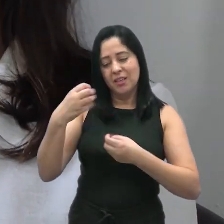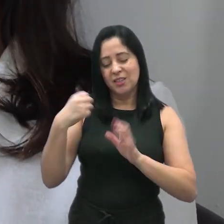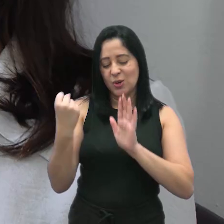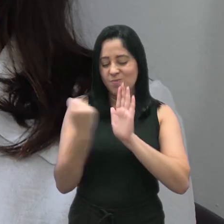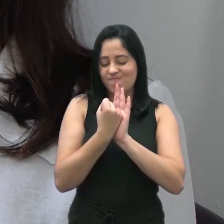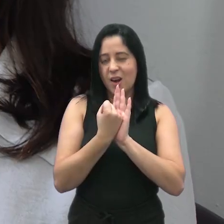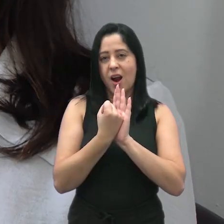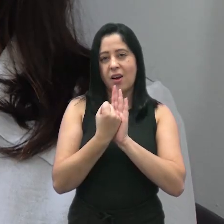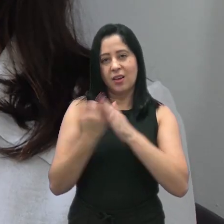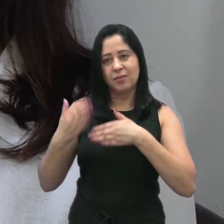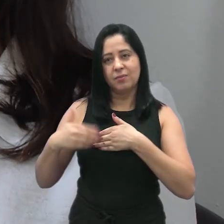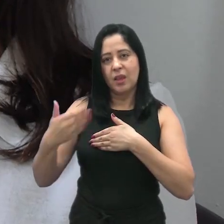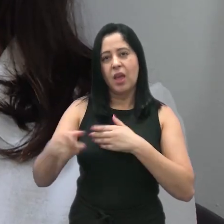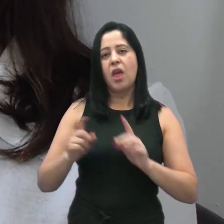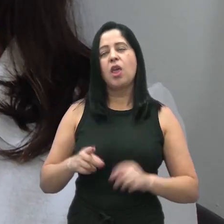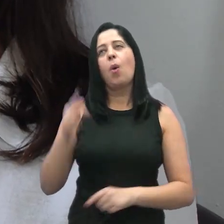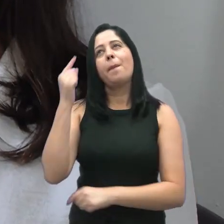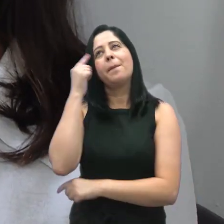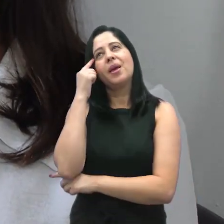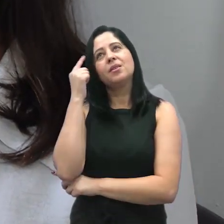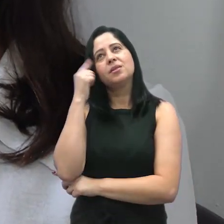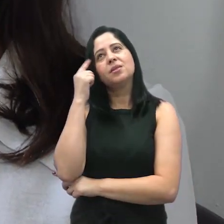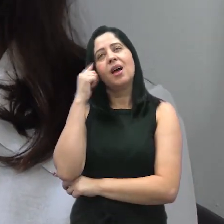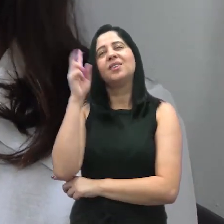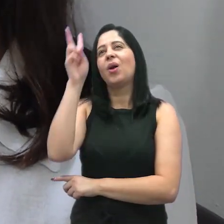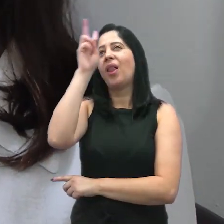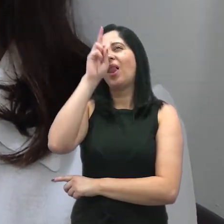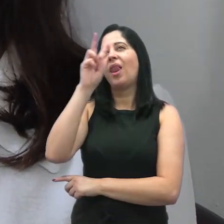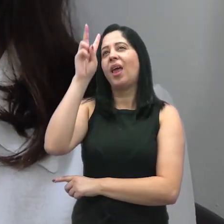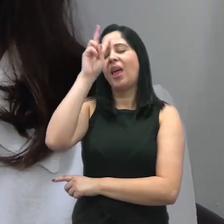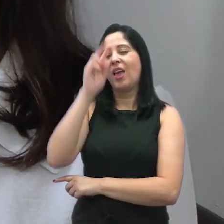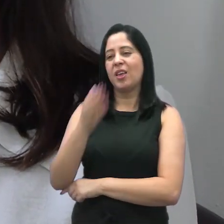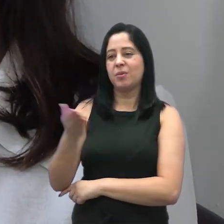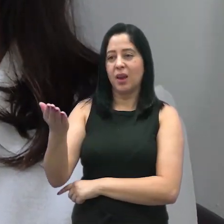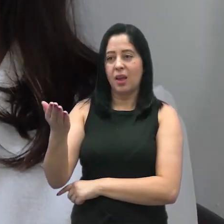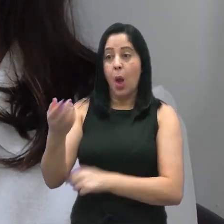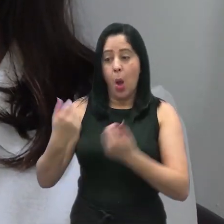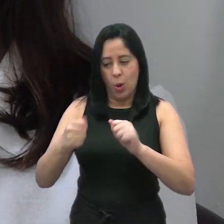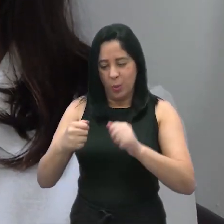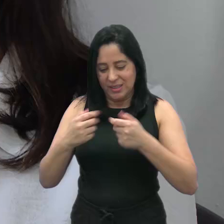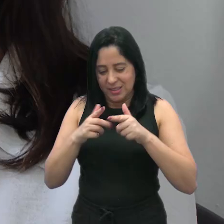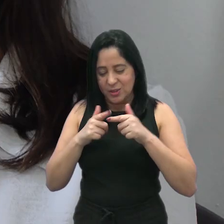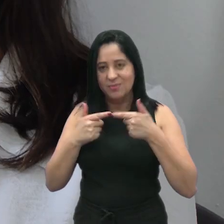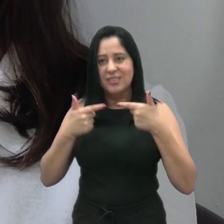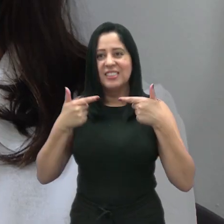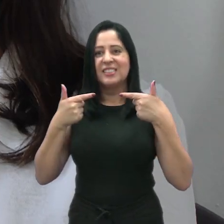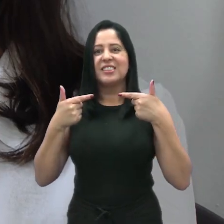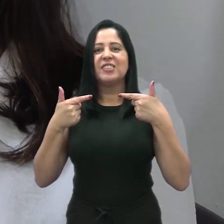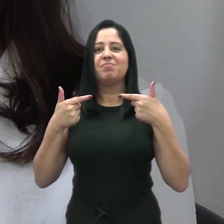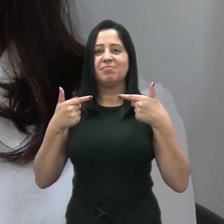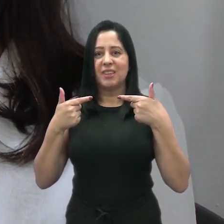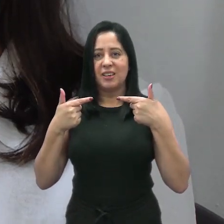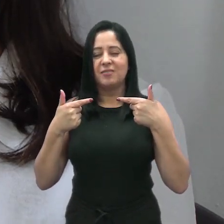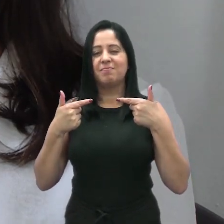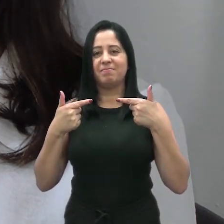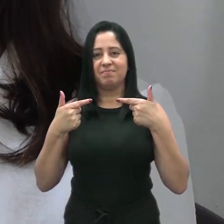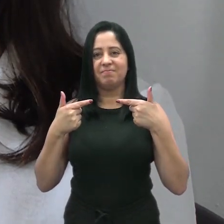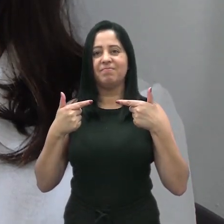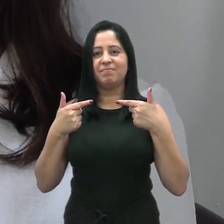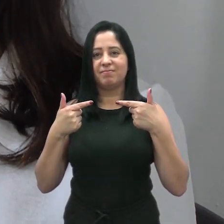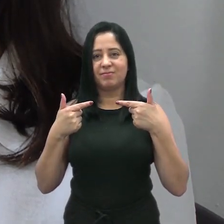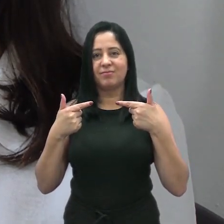legado e eu fico pensando sempre, quando eu penso nele, eu penso que eu tenho que estar bem até